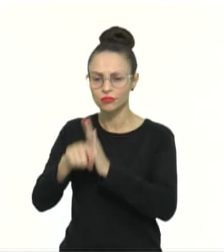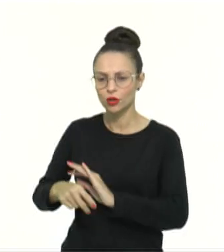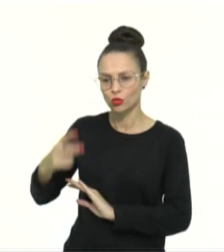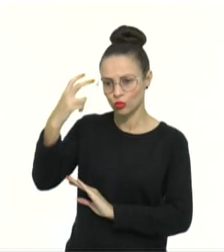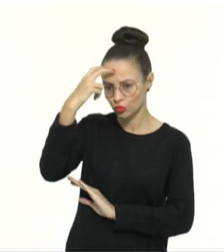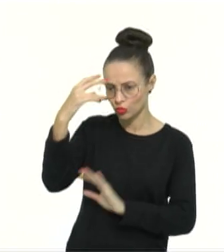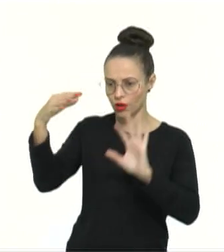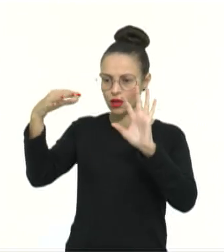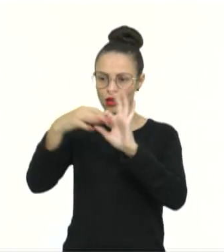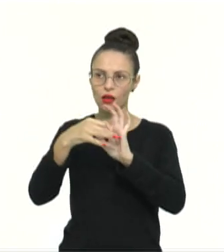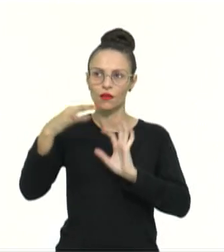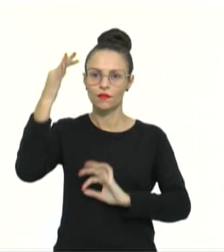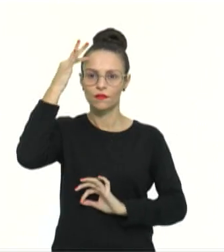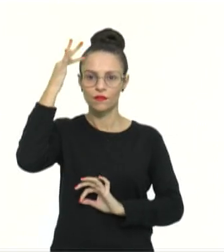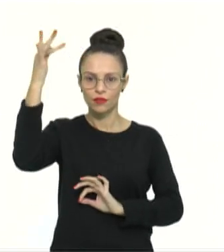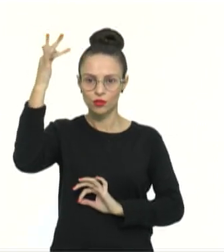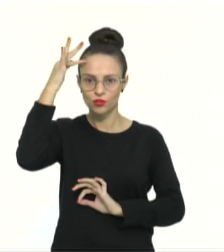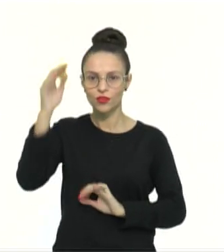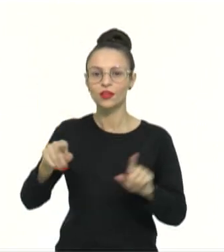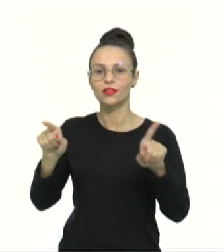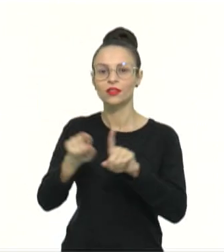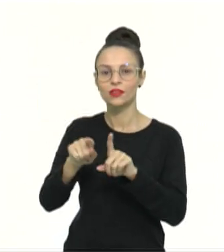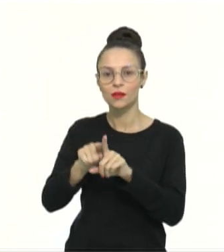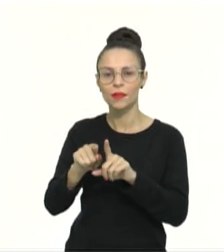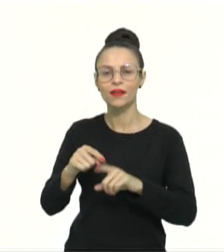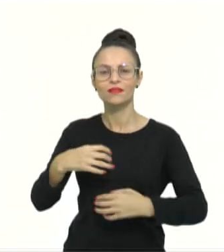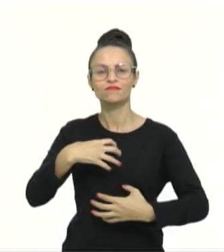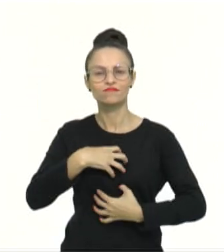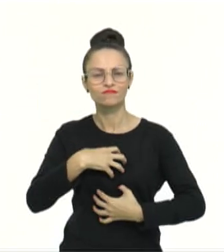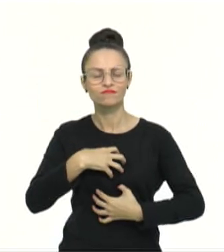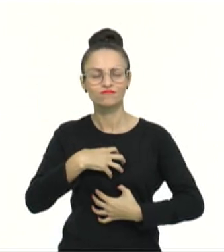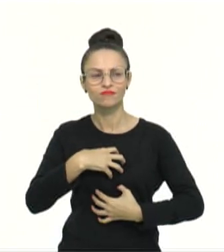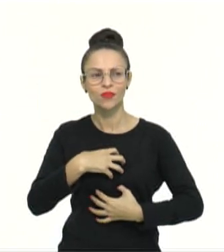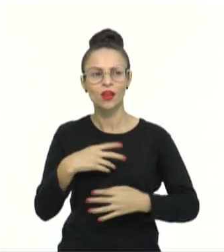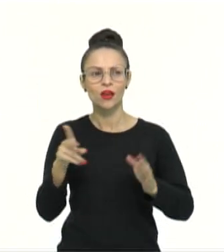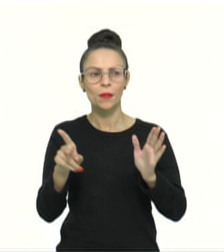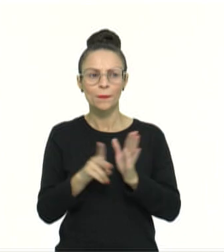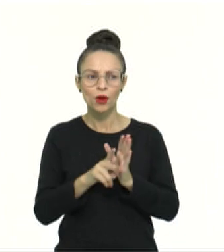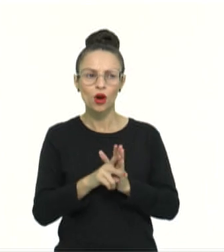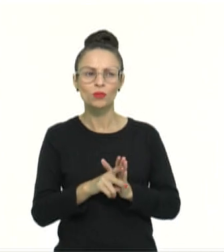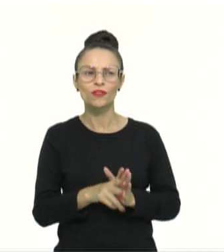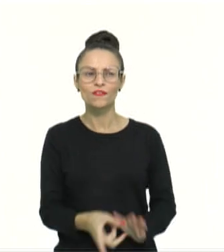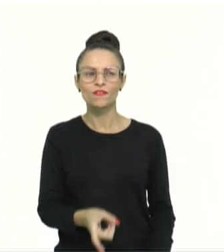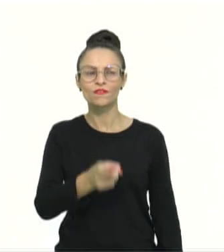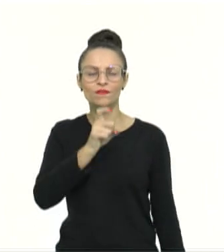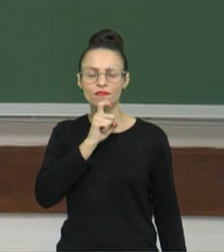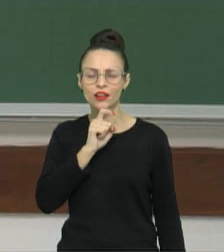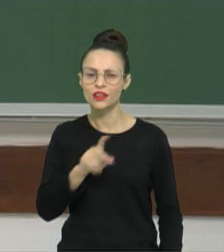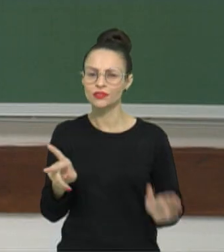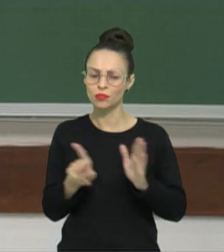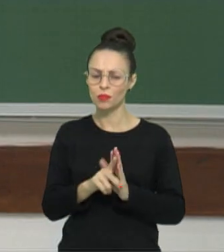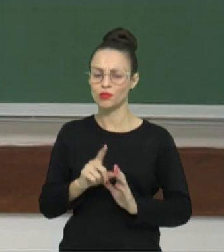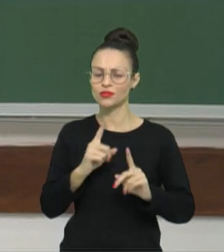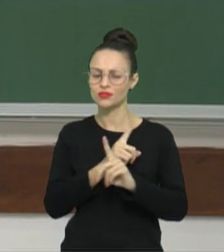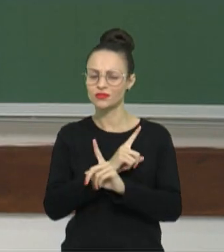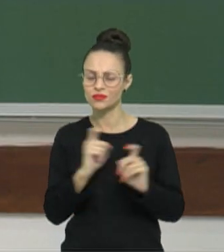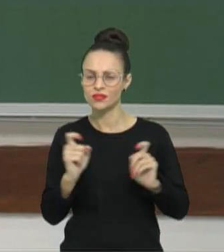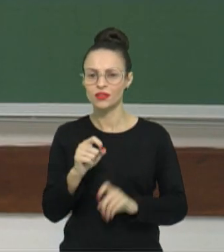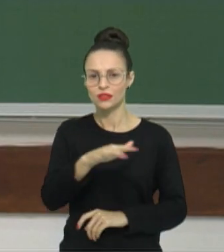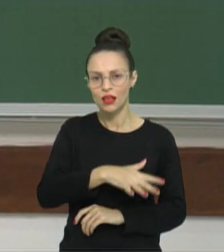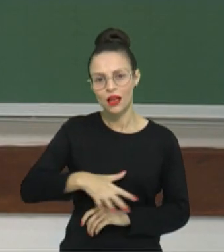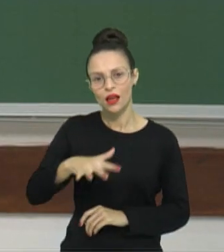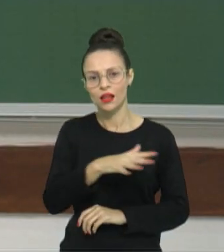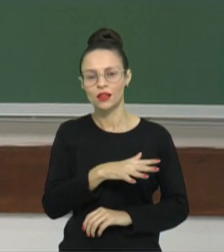filosofia. E ele questiona a frieza científica da abordagem filológica. Então, a filologia, na